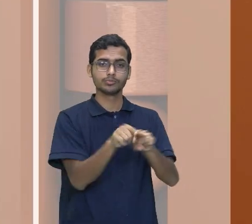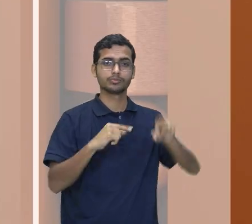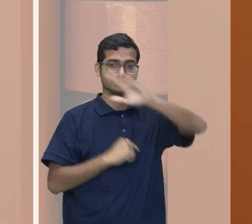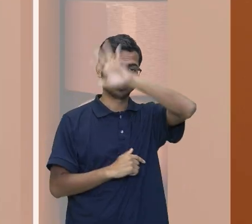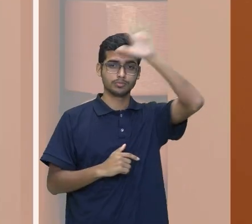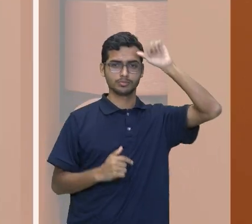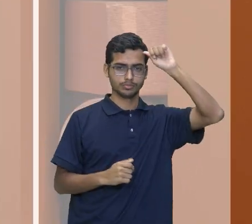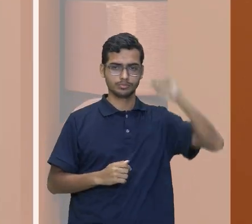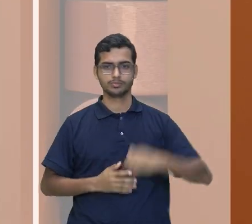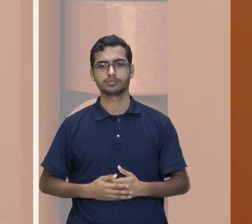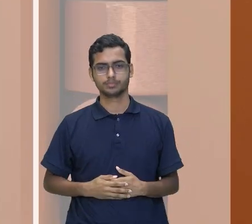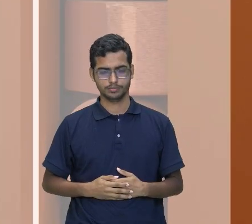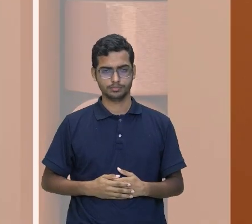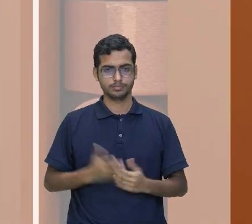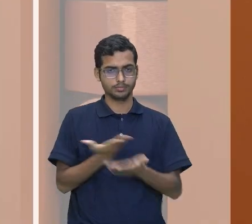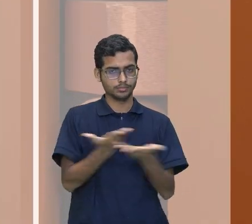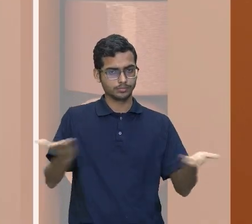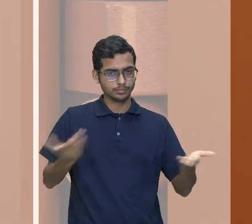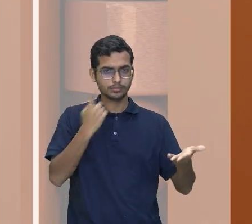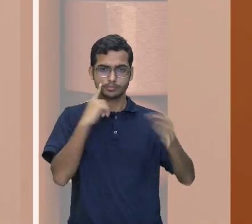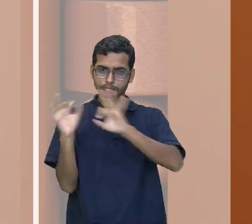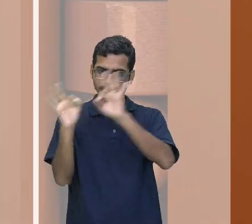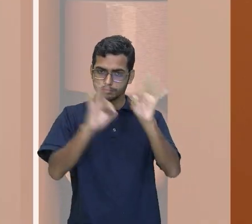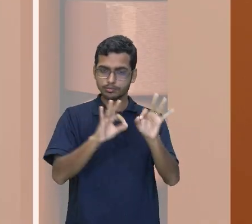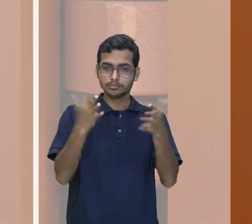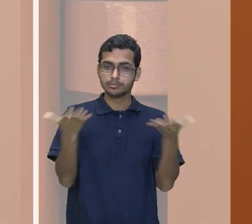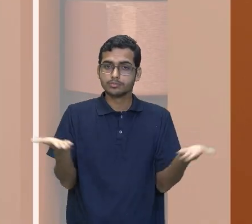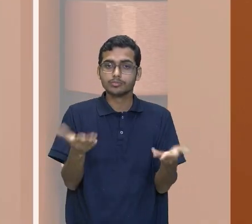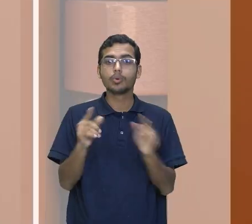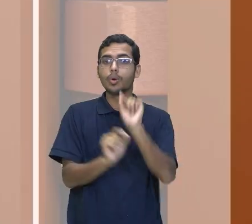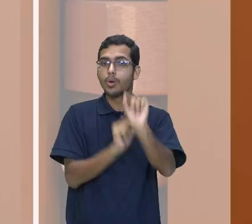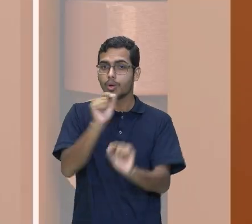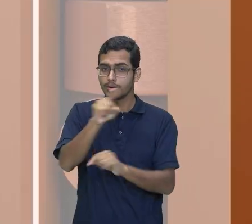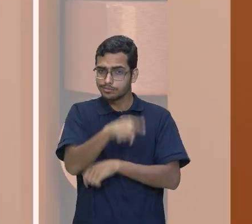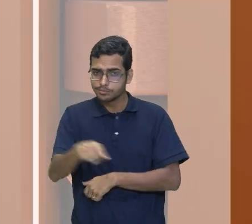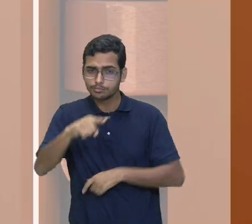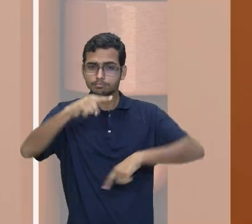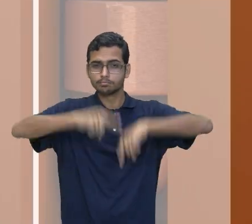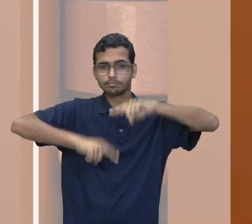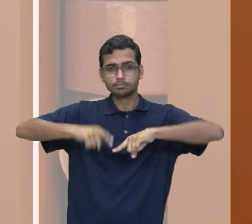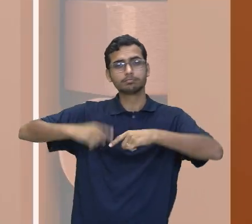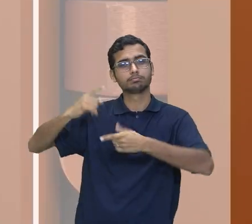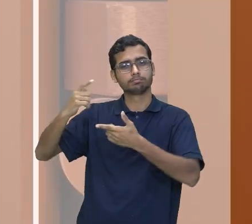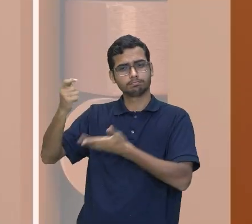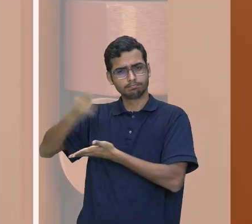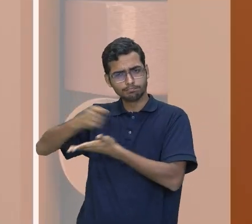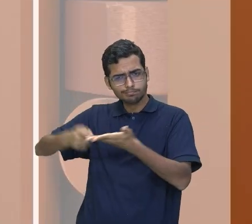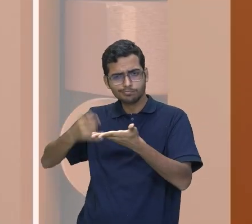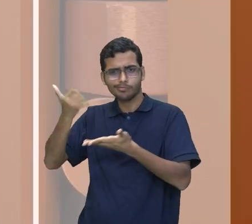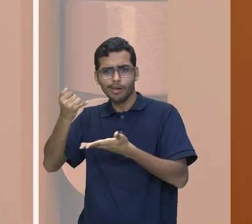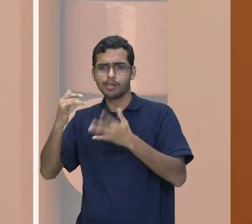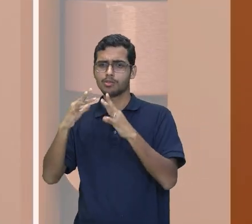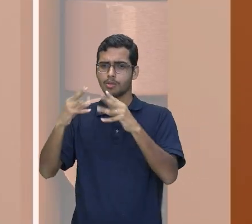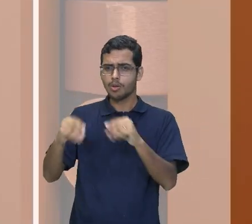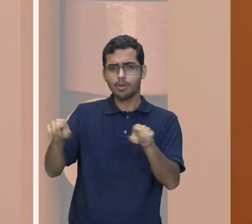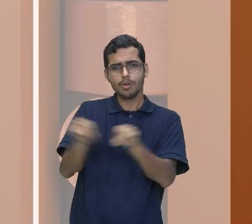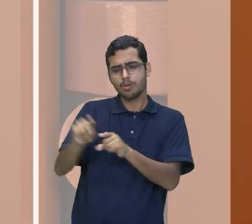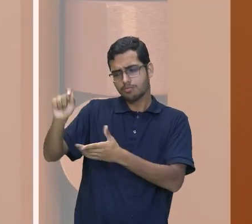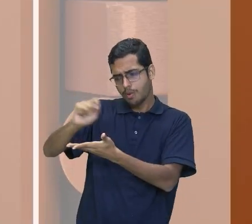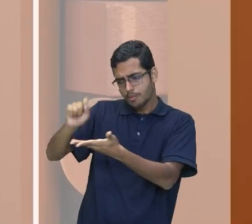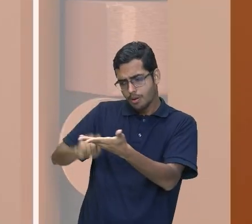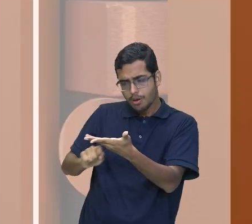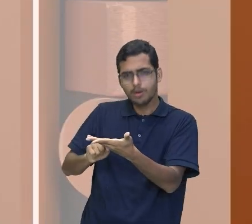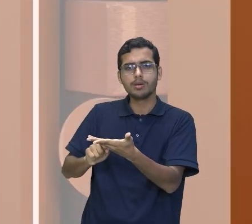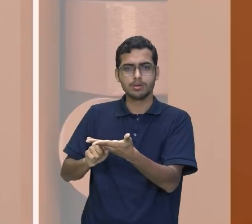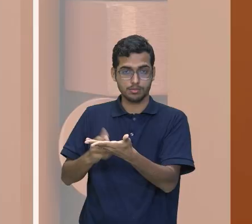Amazonas. Queridos alunos, agora esse é o momento de você separar aí seu caderno, suas canetinhas coloridas,